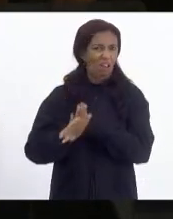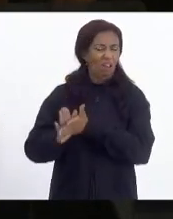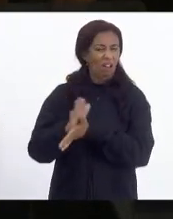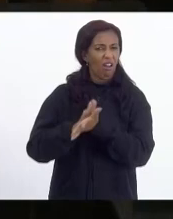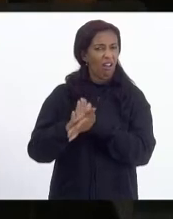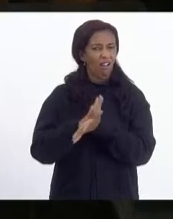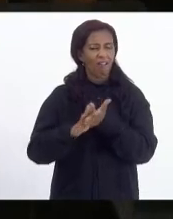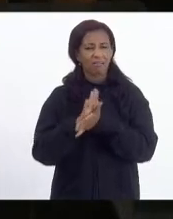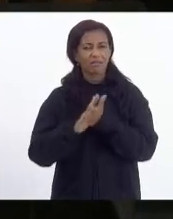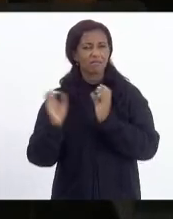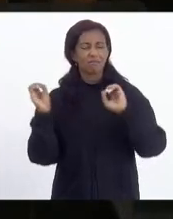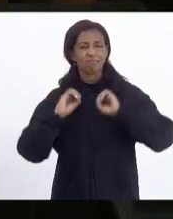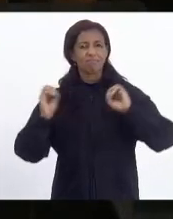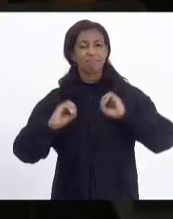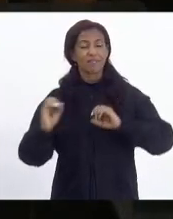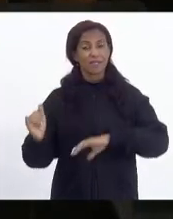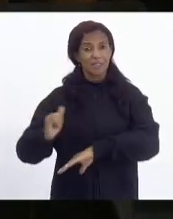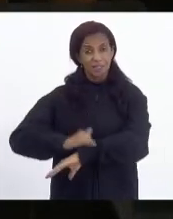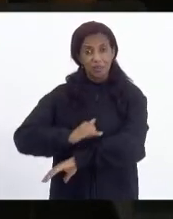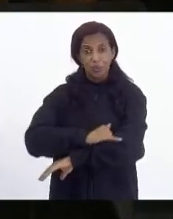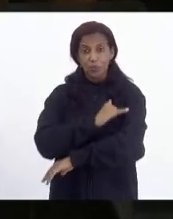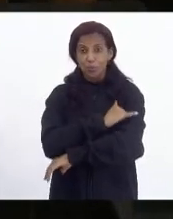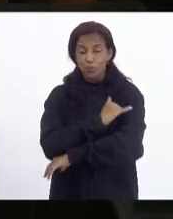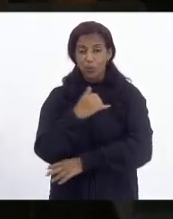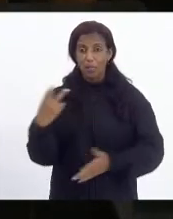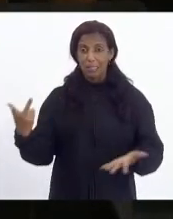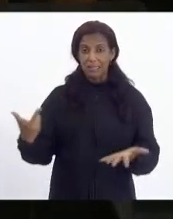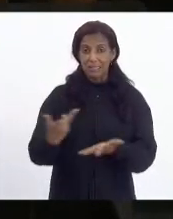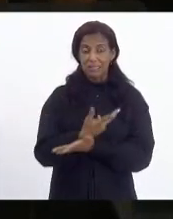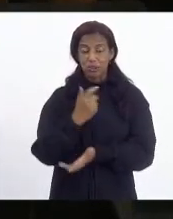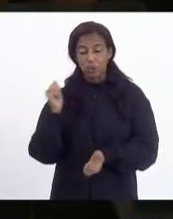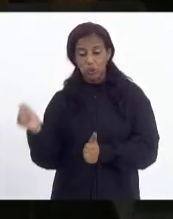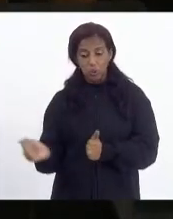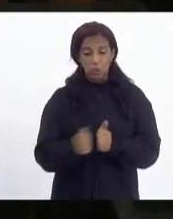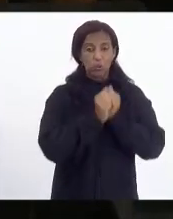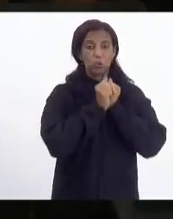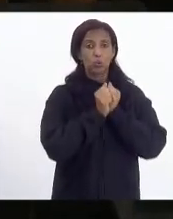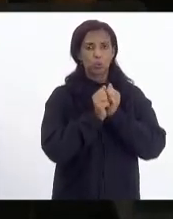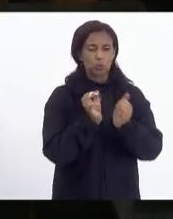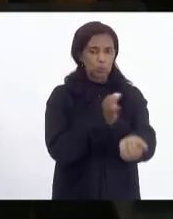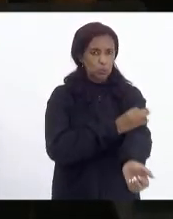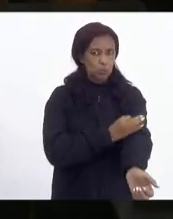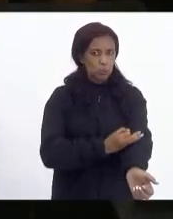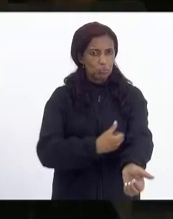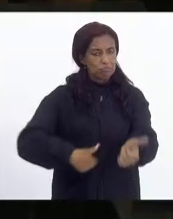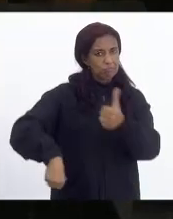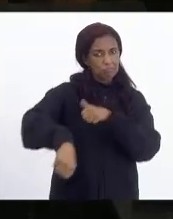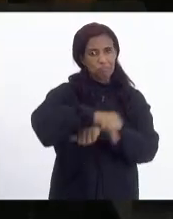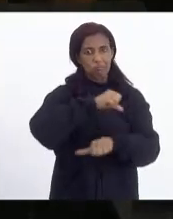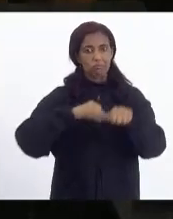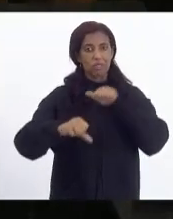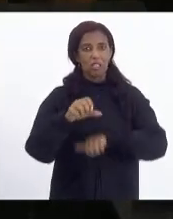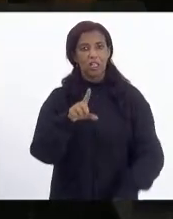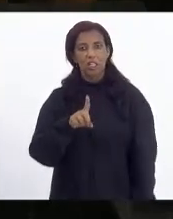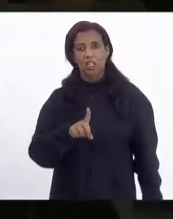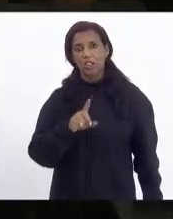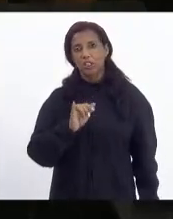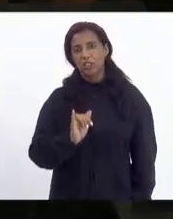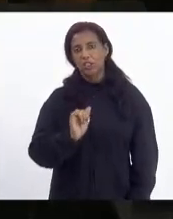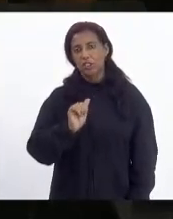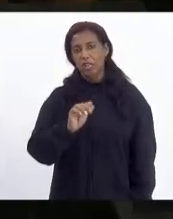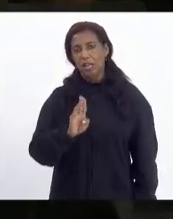e aí é a sua obesidade aliada se aprende a Bete já transforme diabético